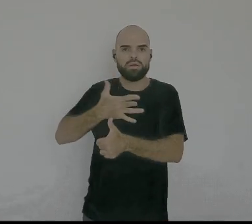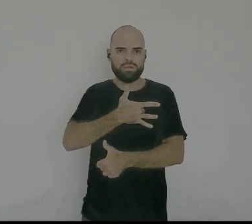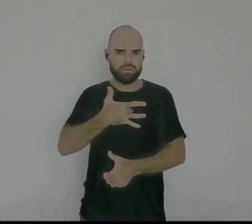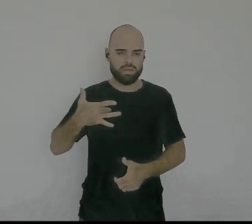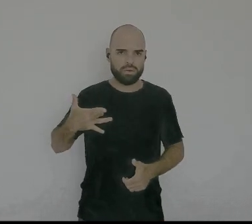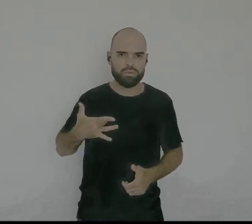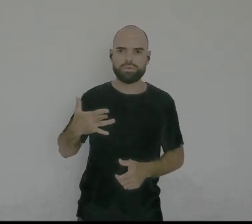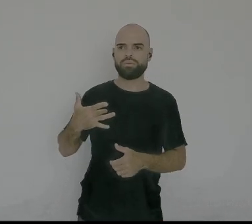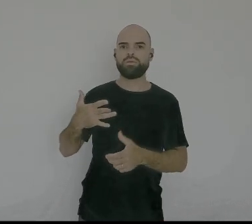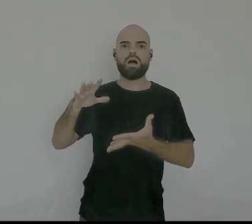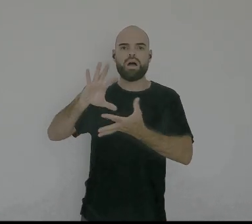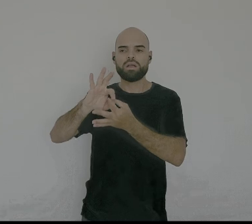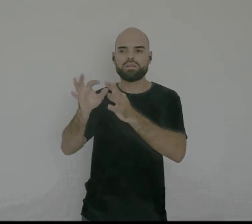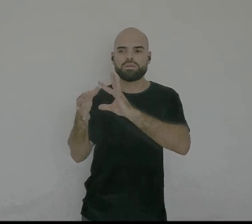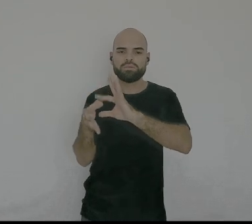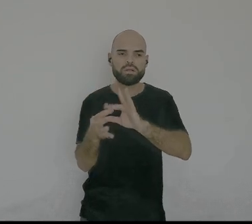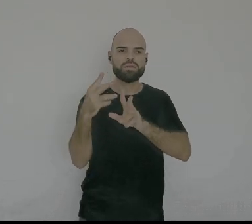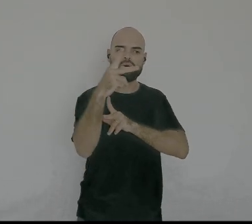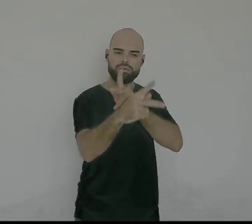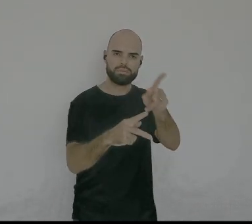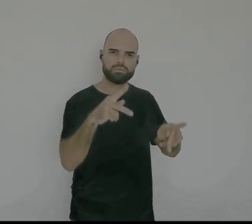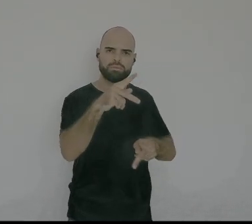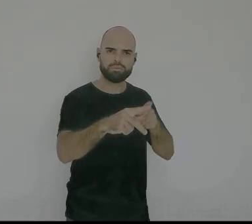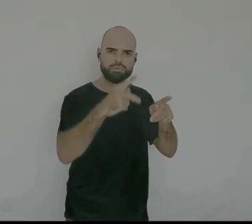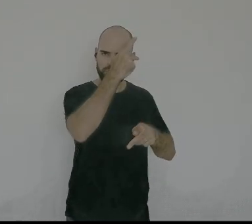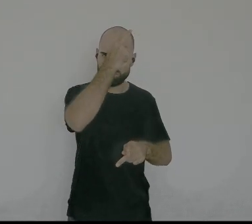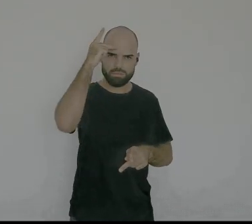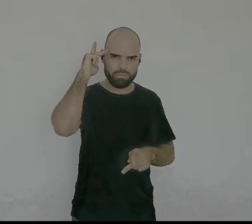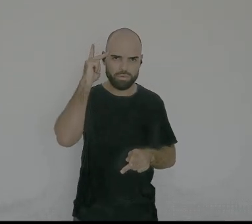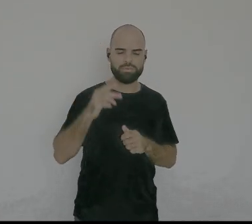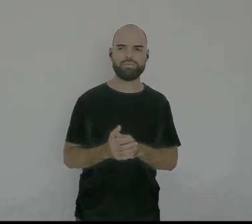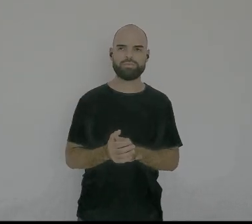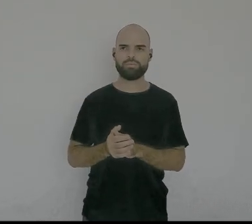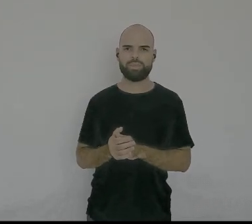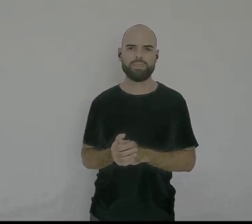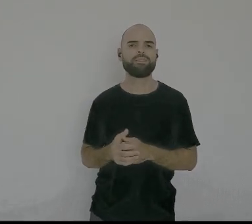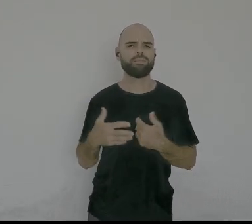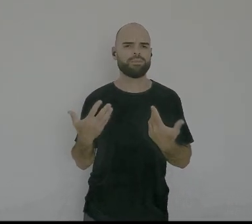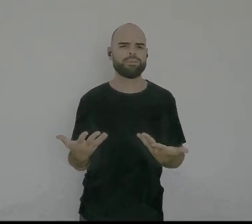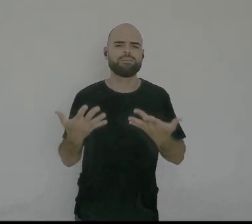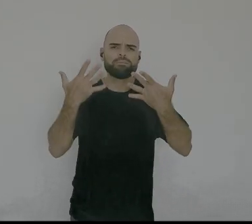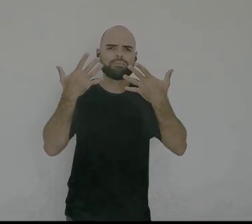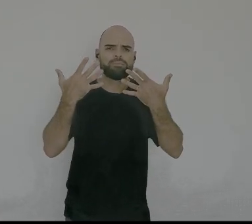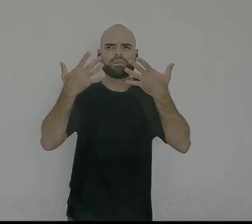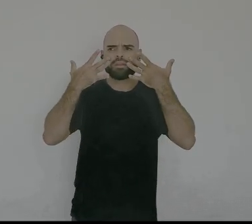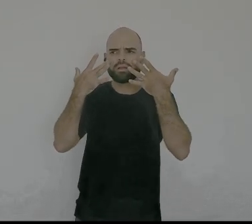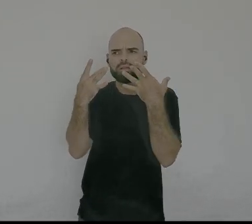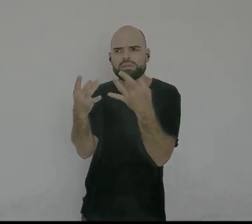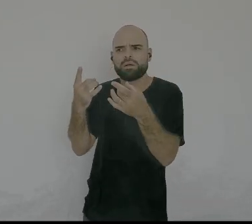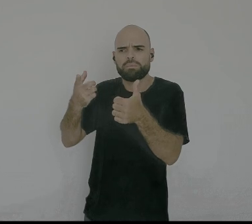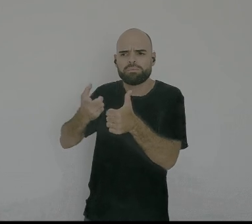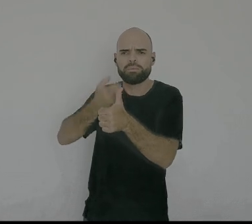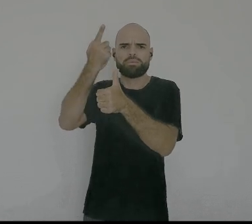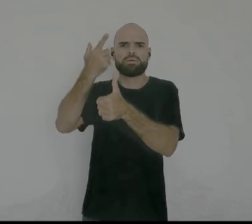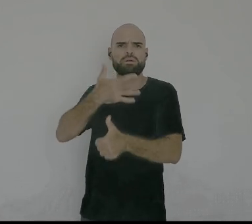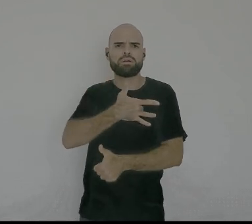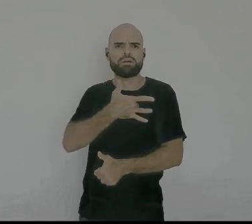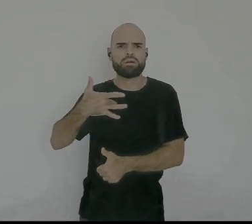saúde, que se articula com uma população. Essa atenção primária à